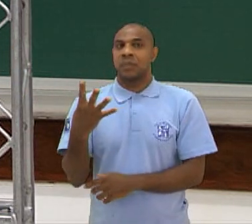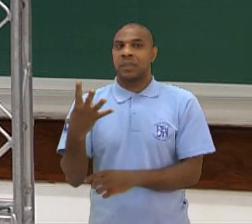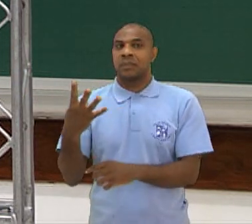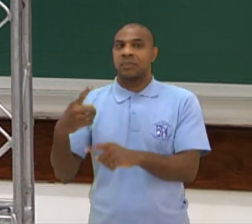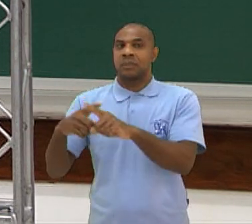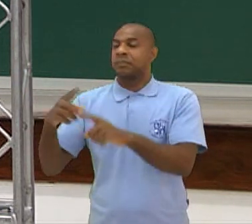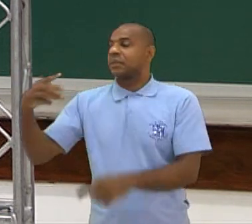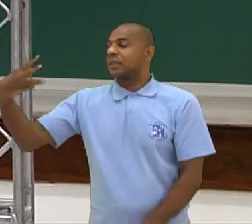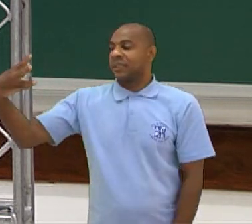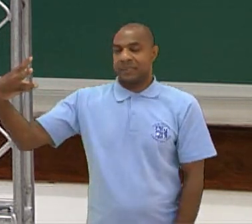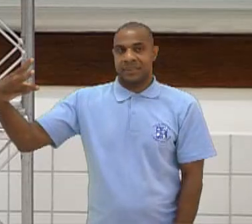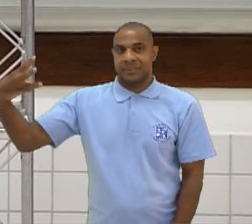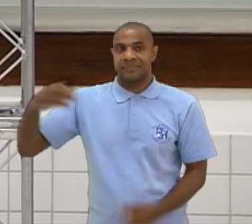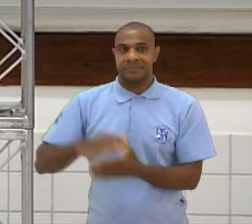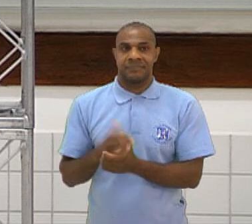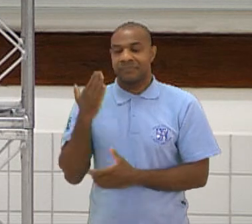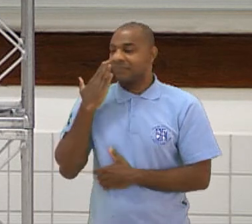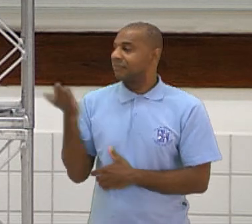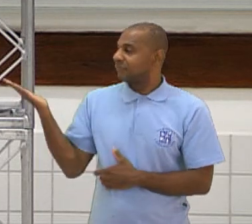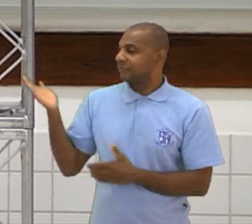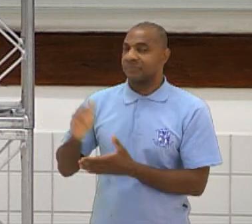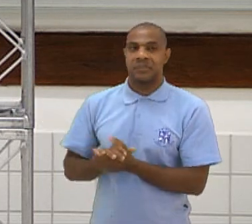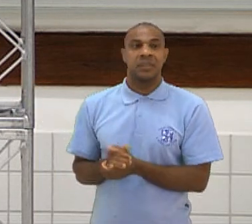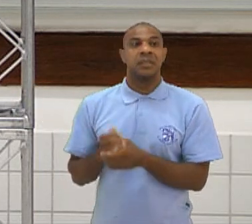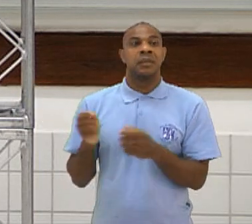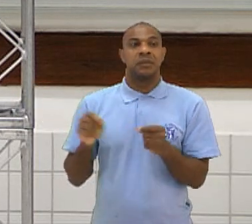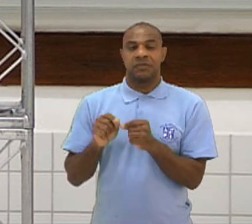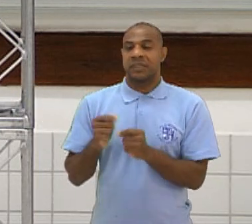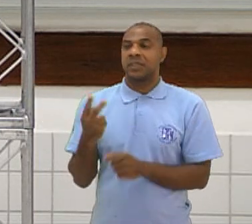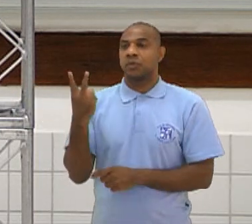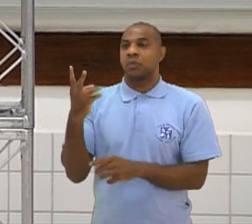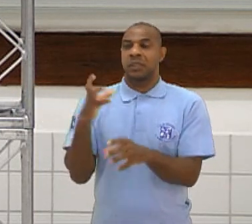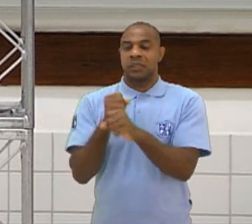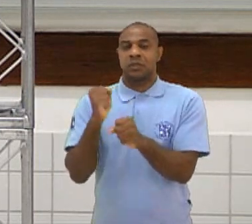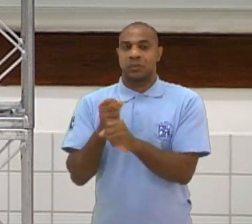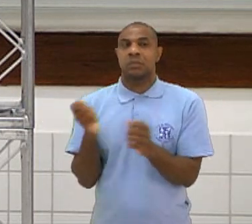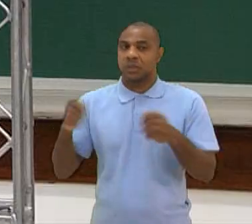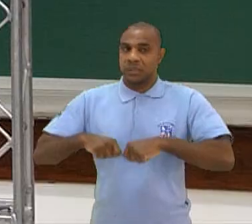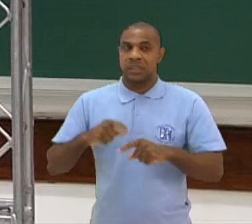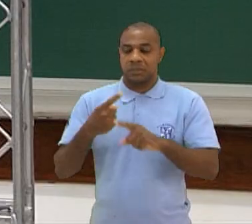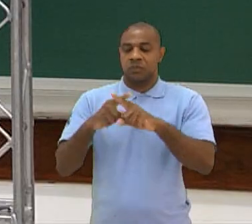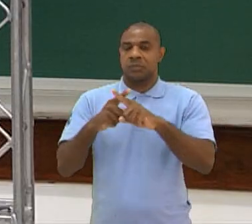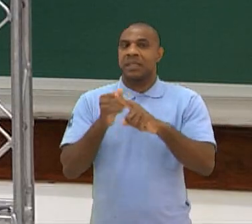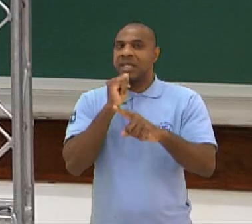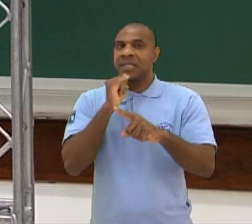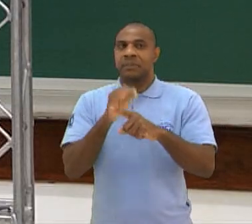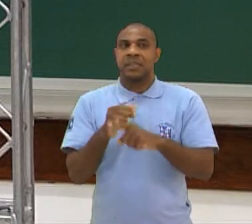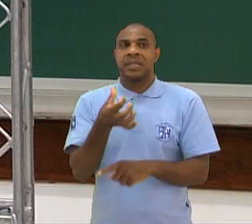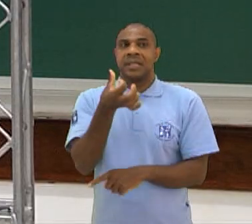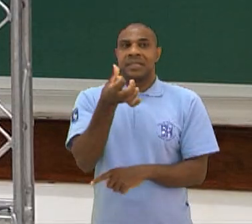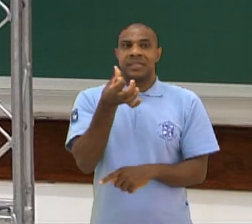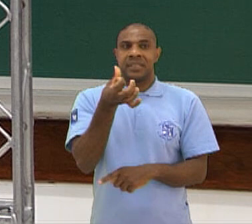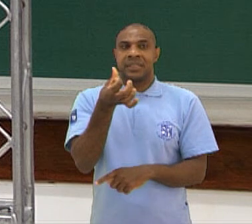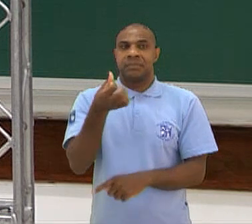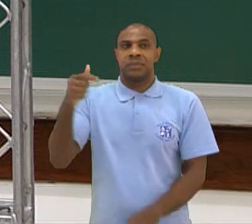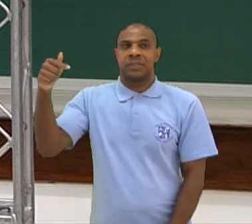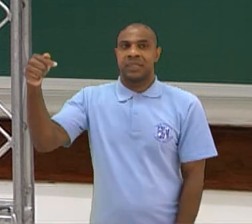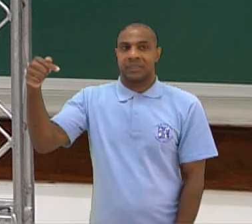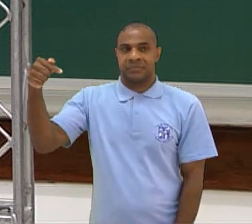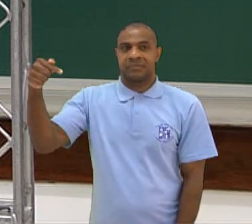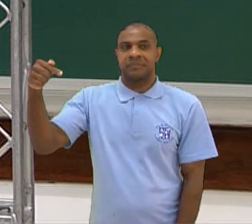A e joga no lugar dele. O A vale 6, eu substituo aqui. Esse é um jeito de fazer. Tudo bem? Posso trabalhar com esse sisteminha, não